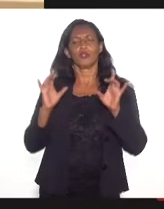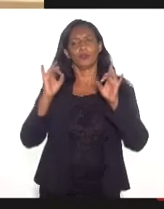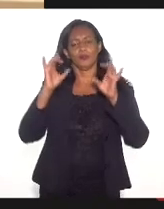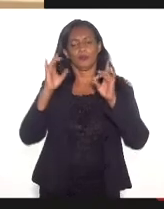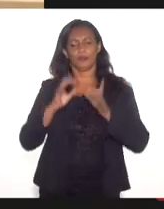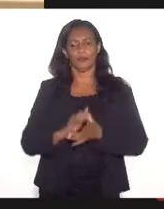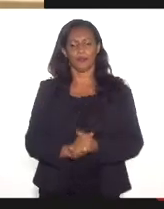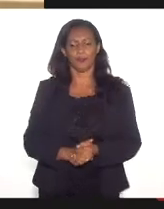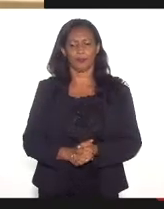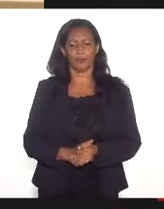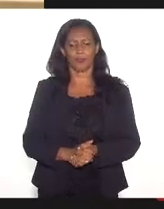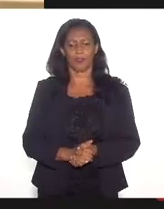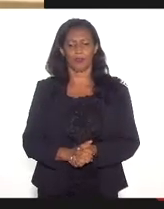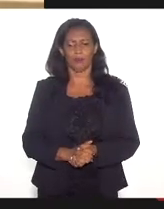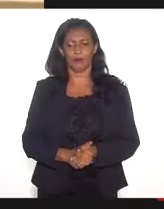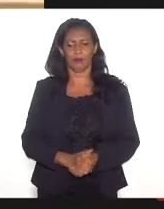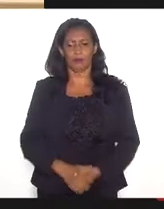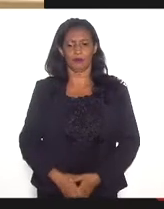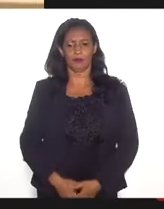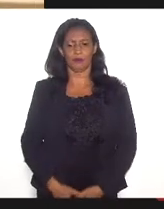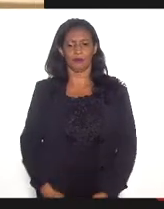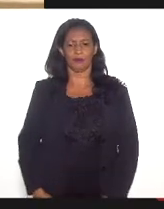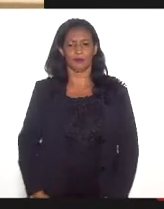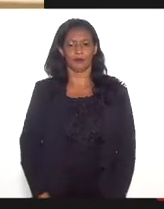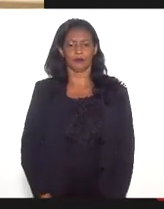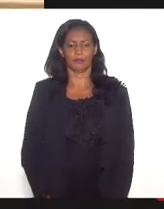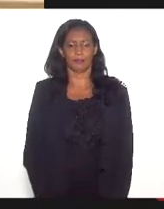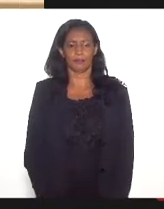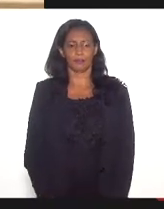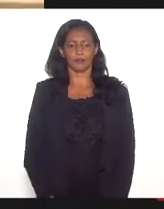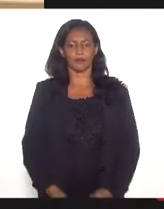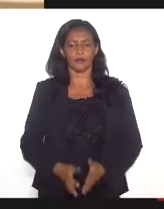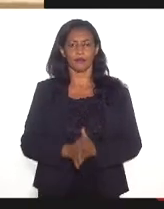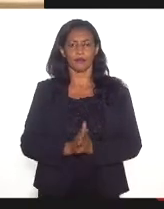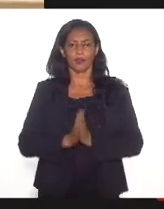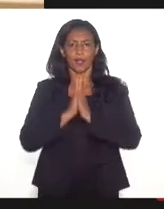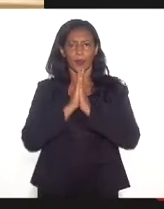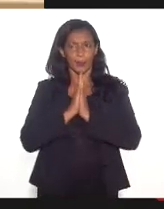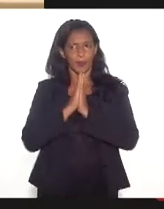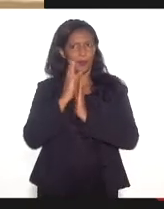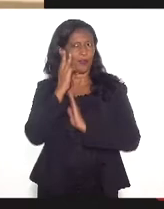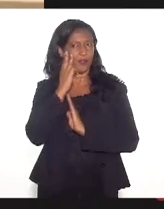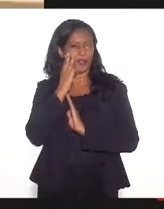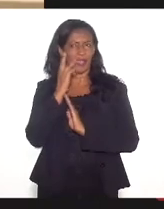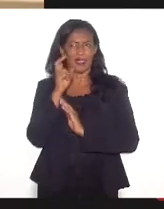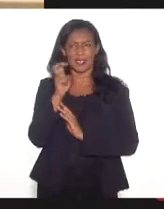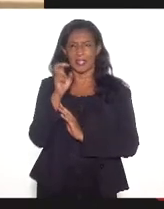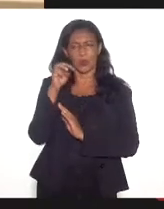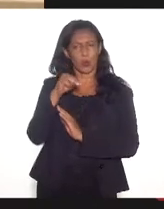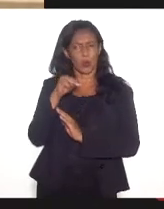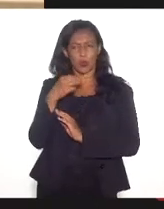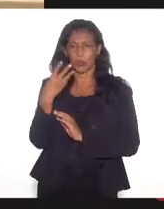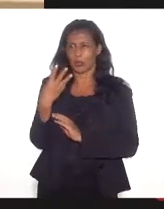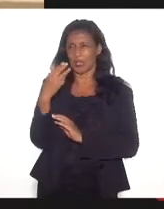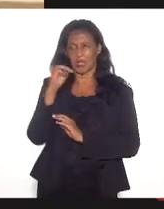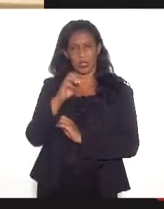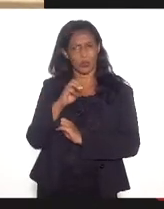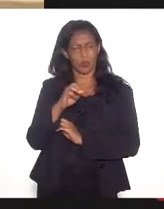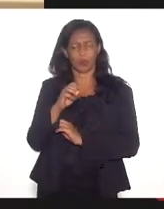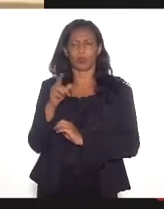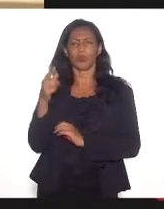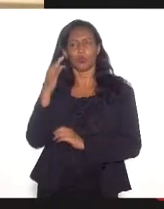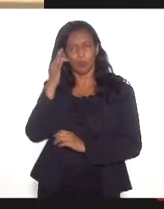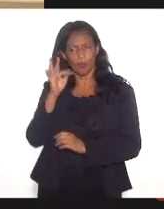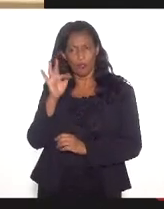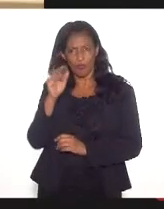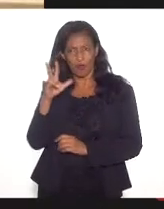Por favor, Valdeck, se puder fazer três das cinco minutos suas considerações para o Flávio também